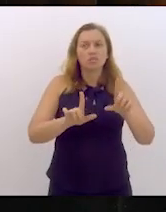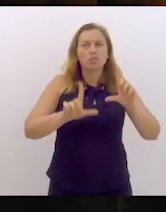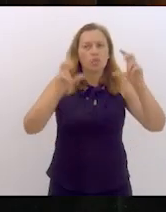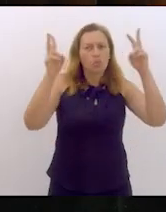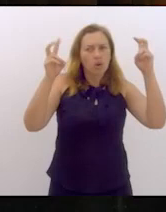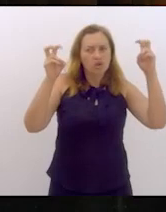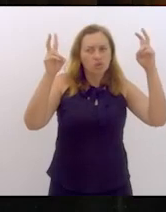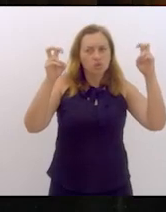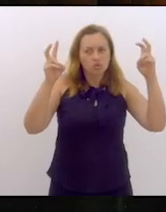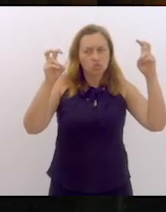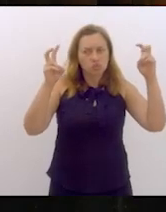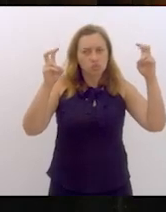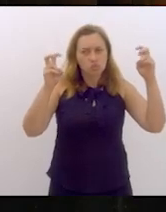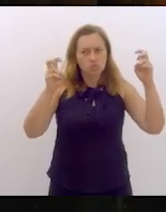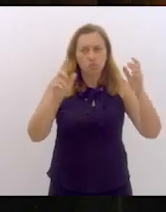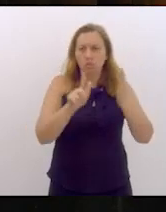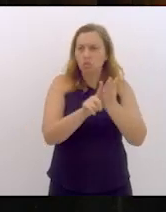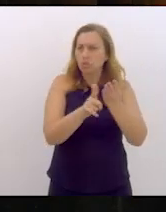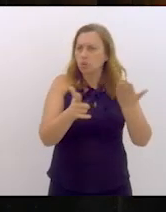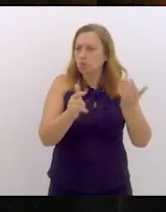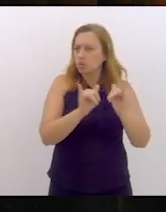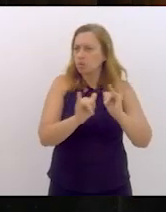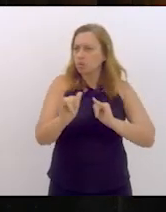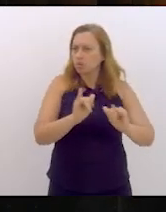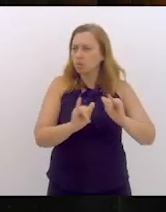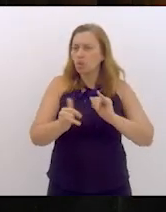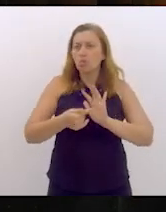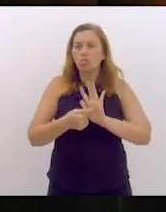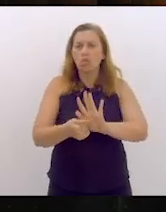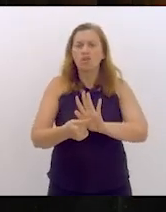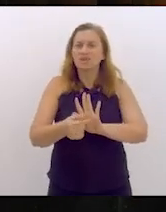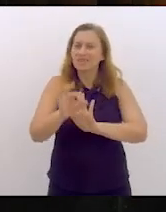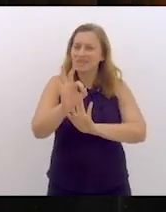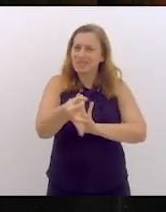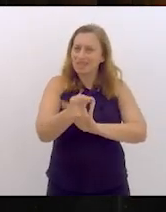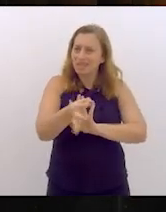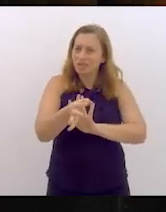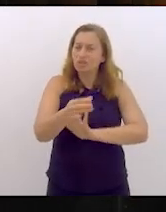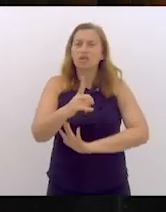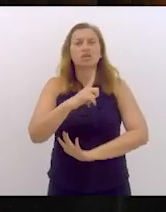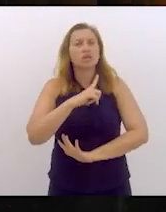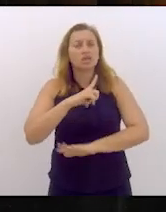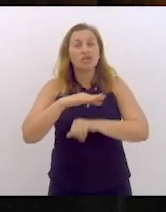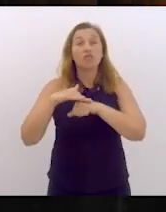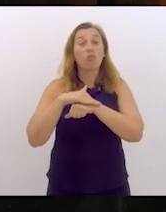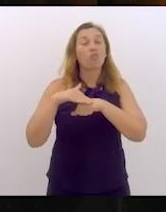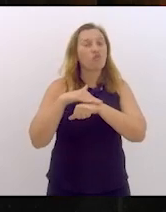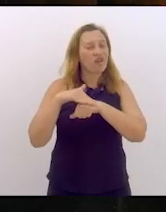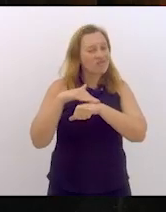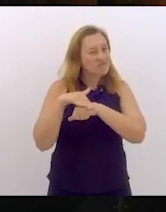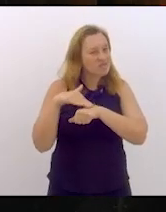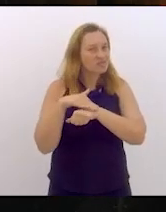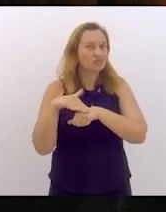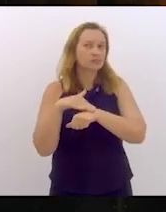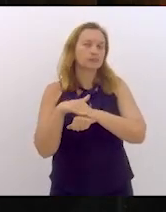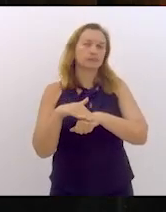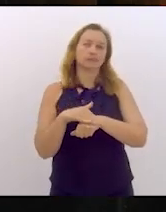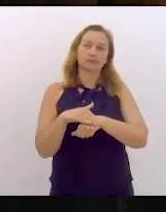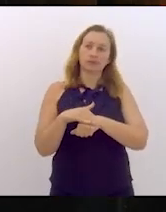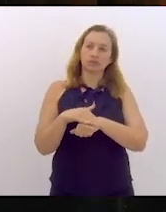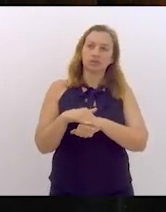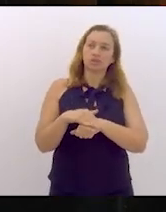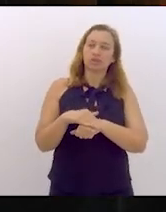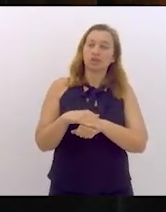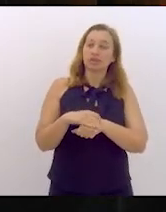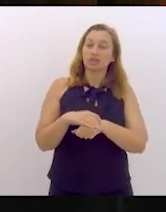jornalística aponta claramente que houve conversas para tentar